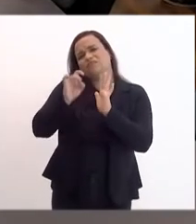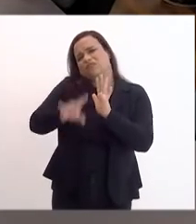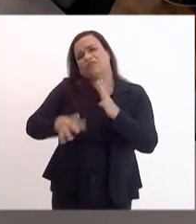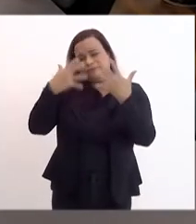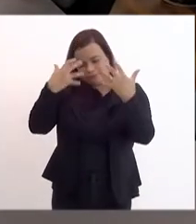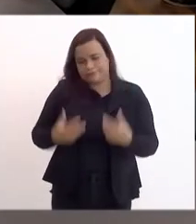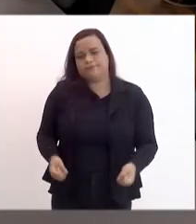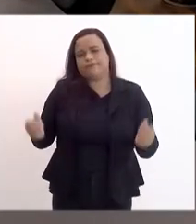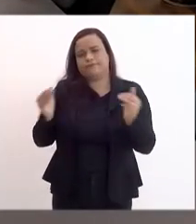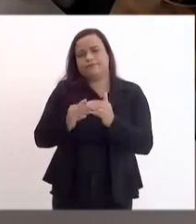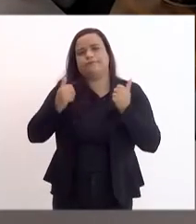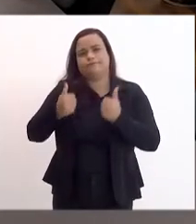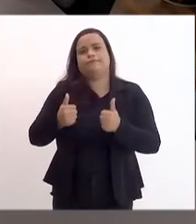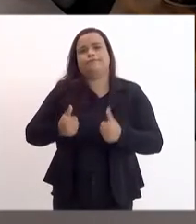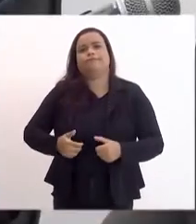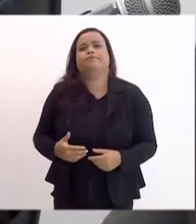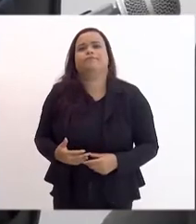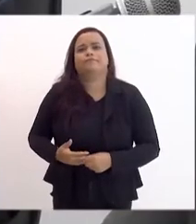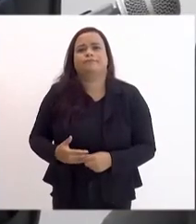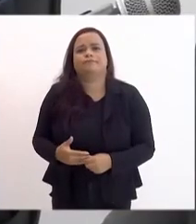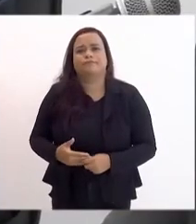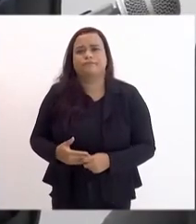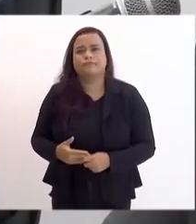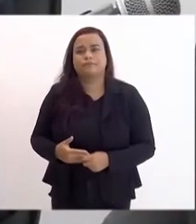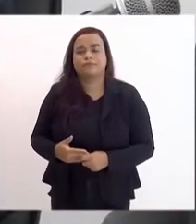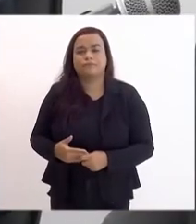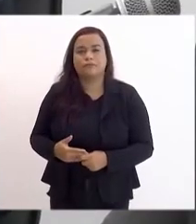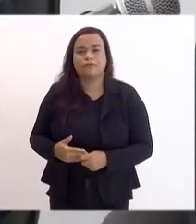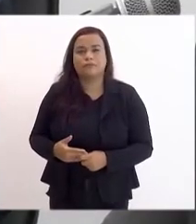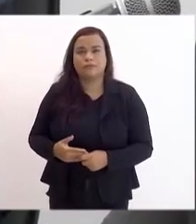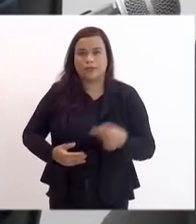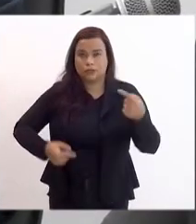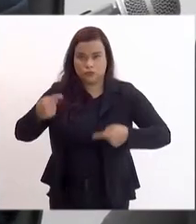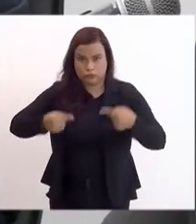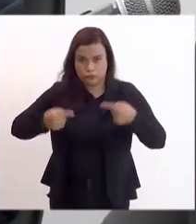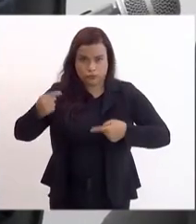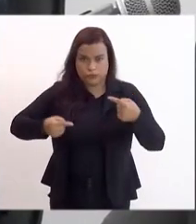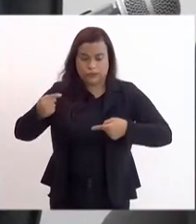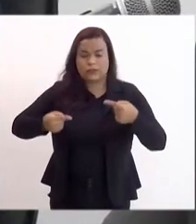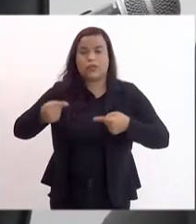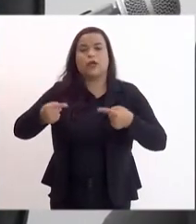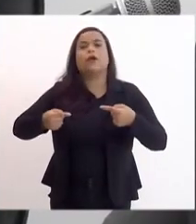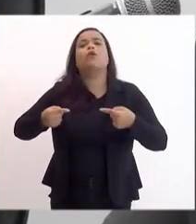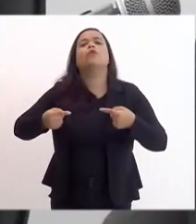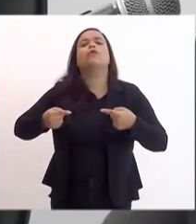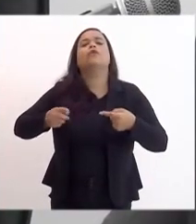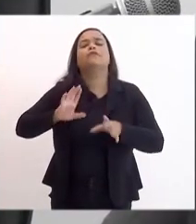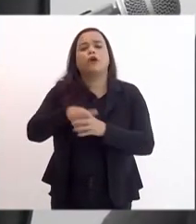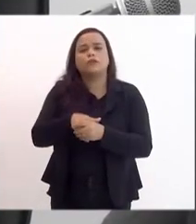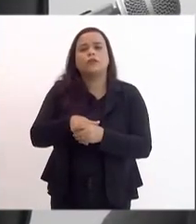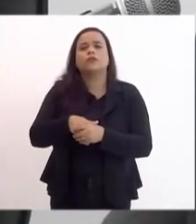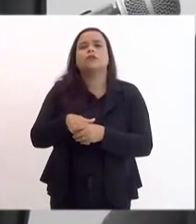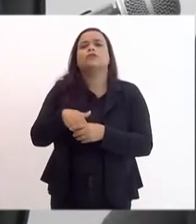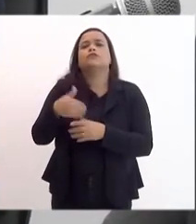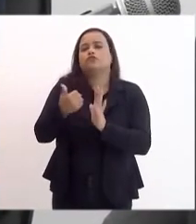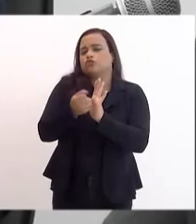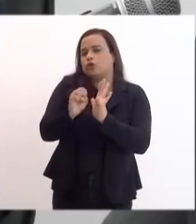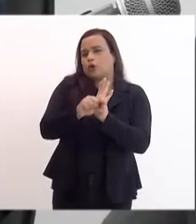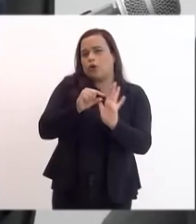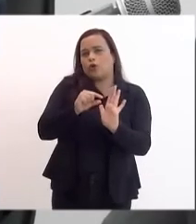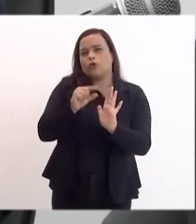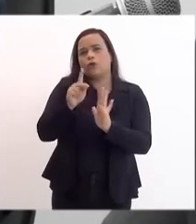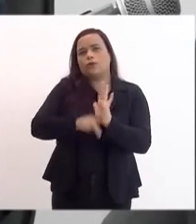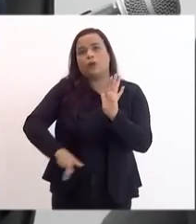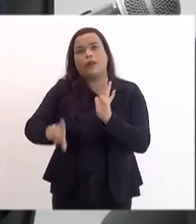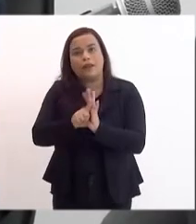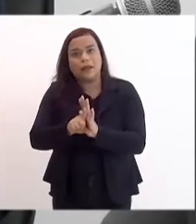Acatada. Lei, tá? Vamos refazer. Então, juridicidade com emenda. Em discussão e votação aprovada. Beleza, 18. Obrigado. Projeto de lei 3982-2018,